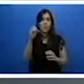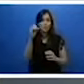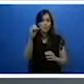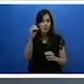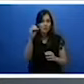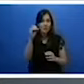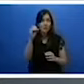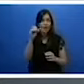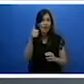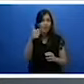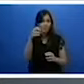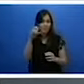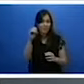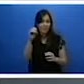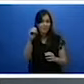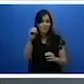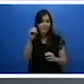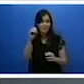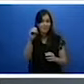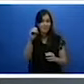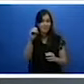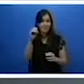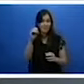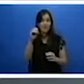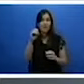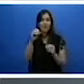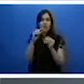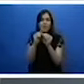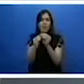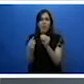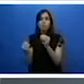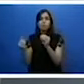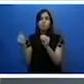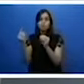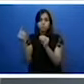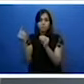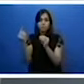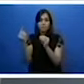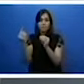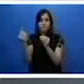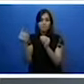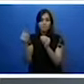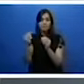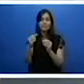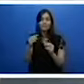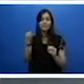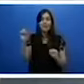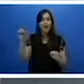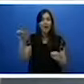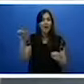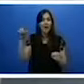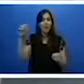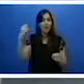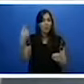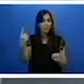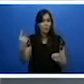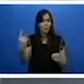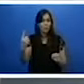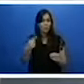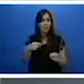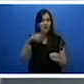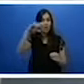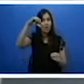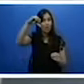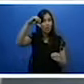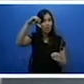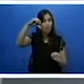ser 10, né? Porque aqui, ó, ganhou uma dezena. Tiro daqui, passa a valer